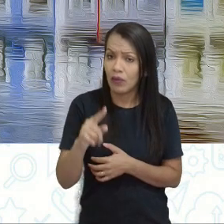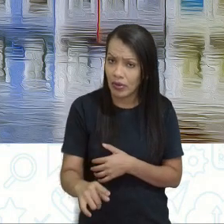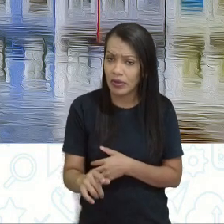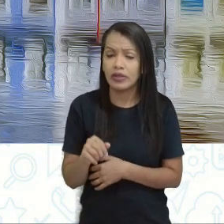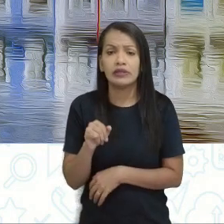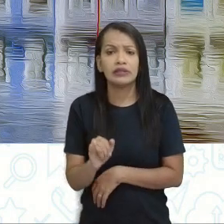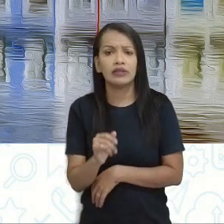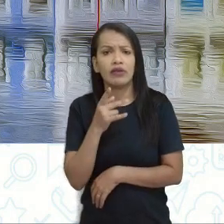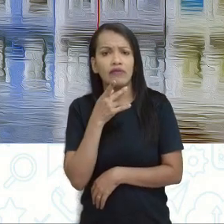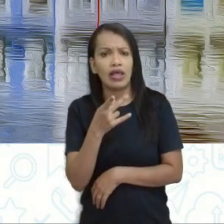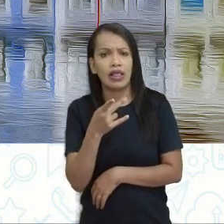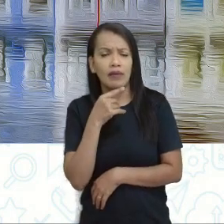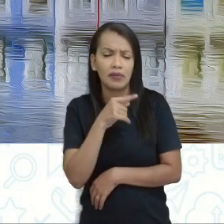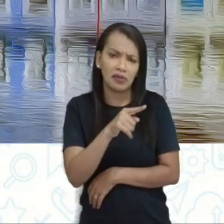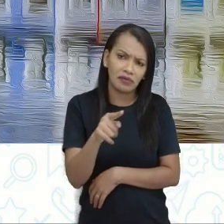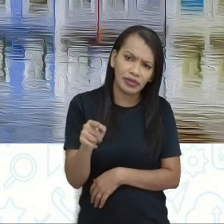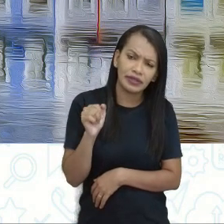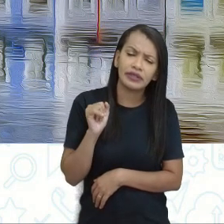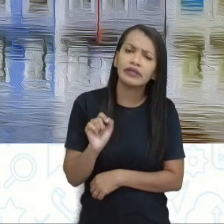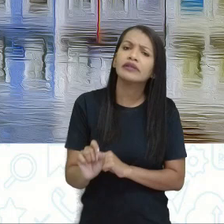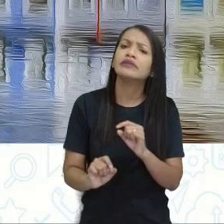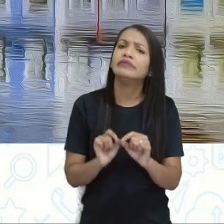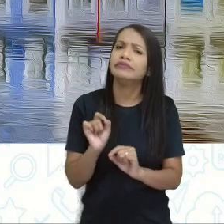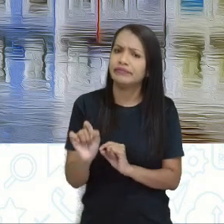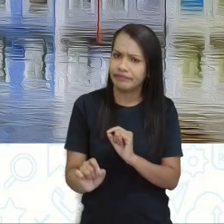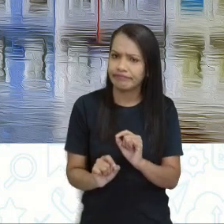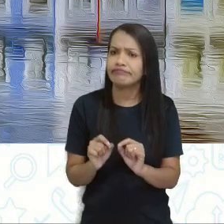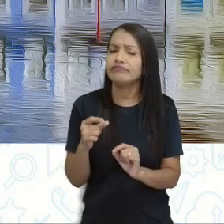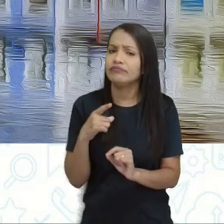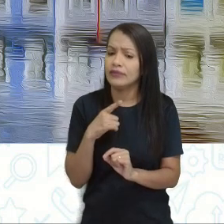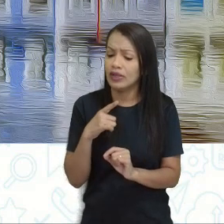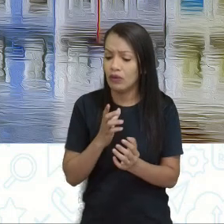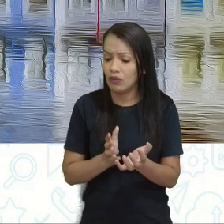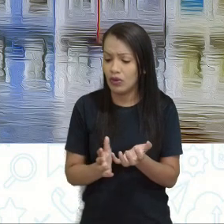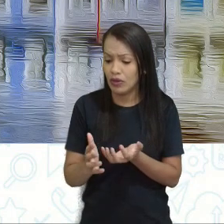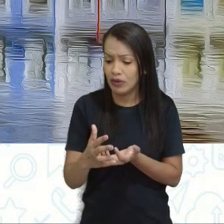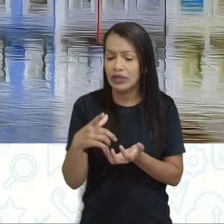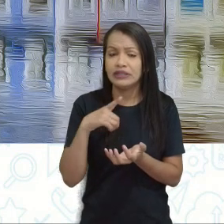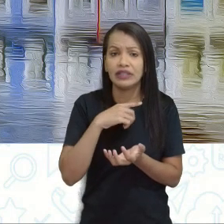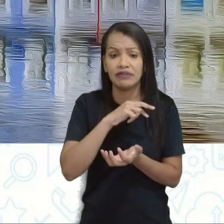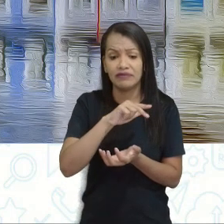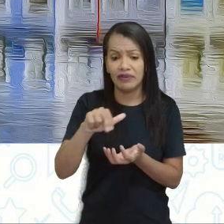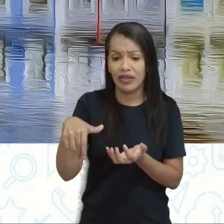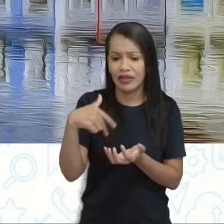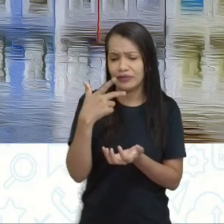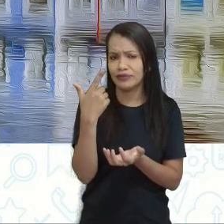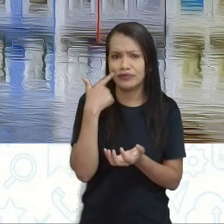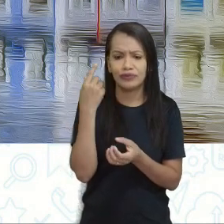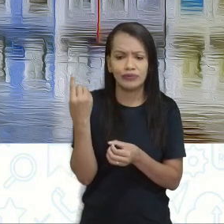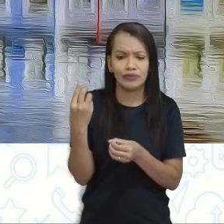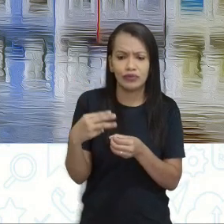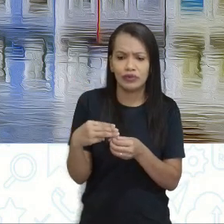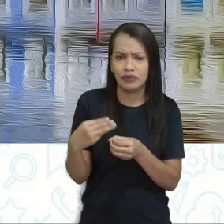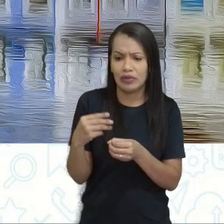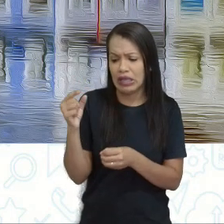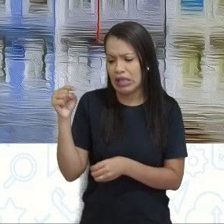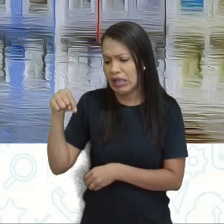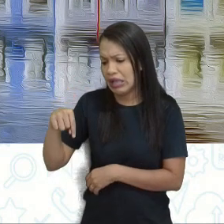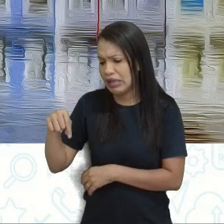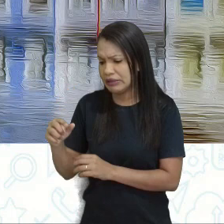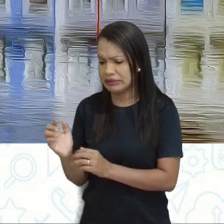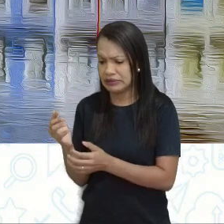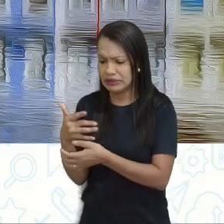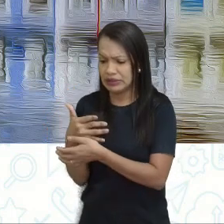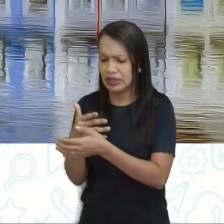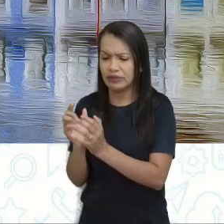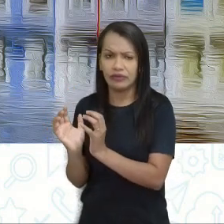E se eu falar para vocês que esse rio, né, corta vários municípios, né, ele não só tem importância aqui para a cidade